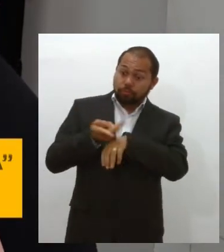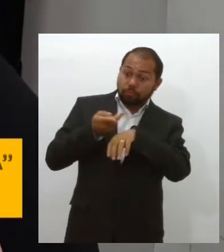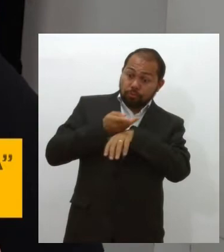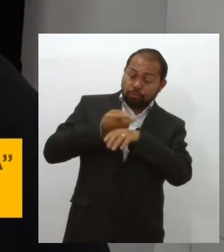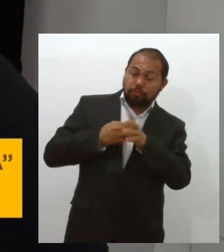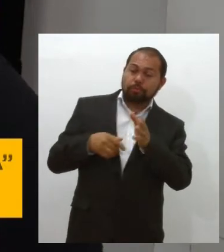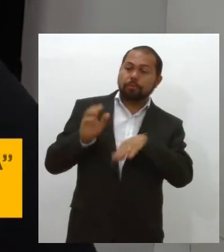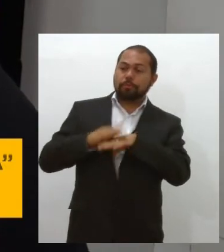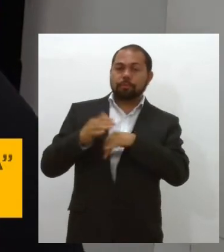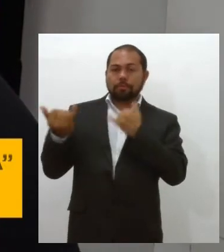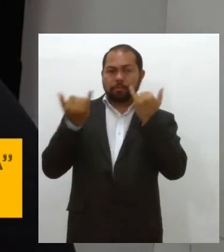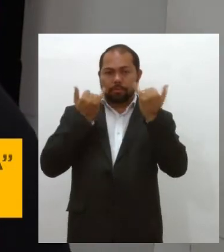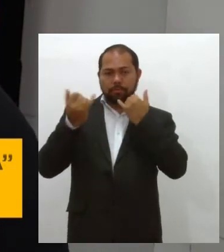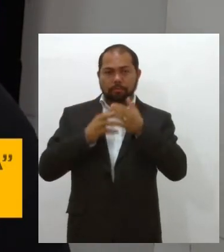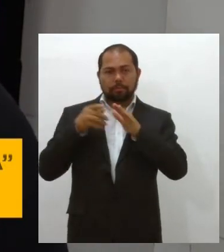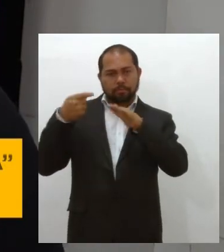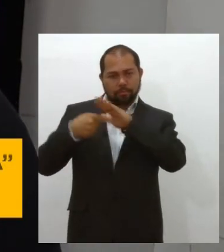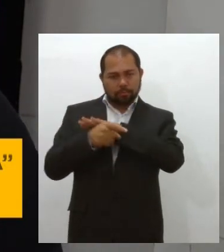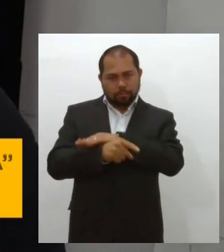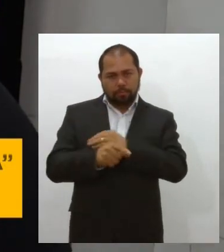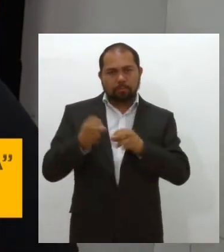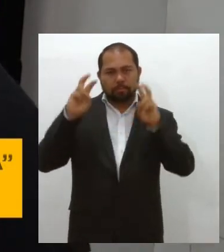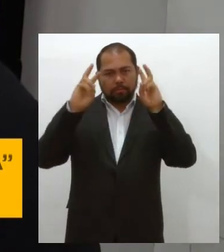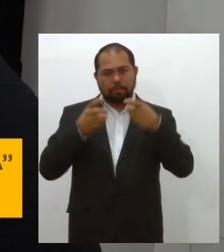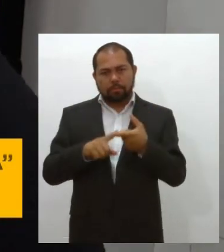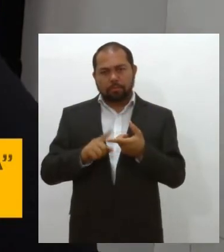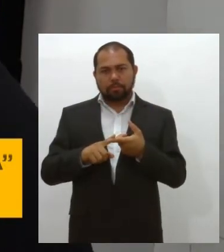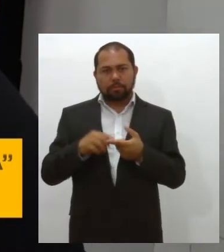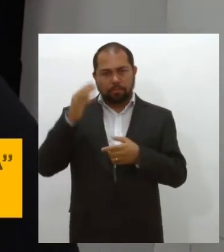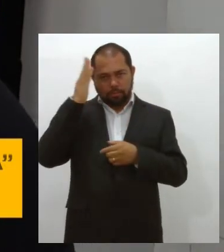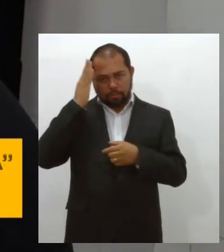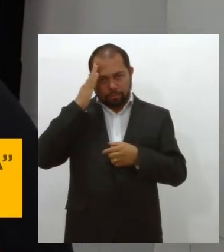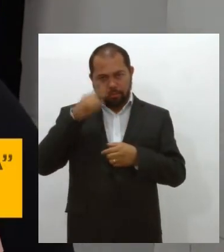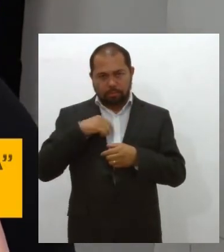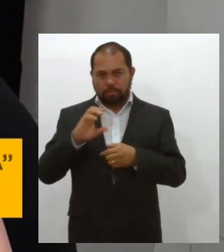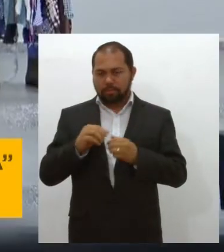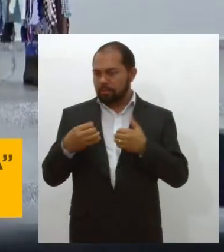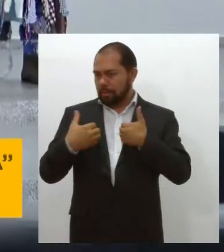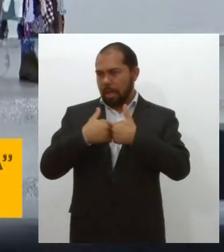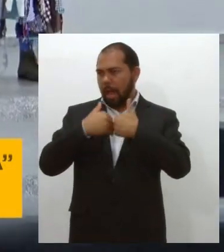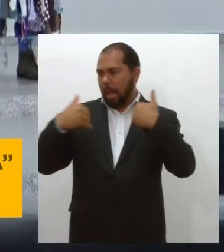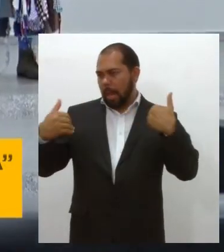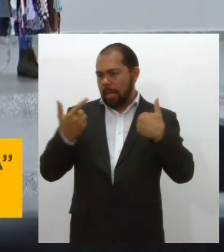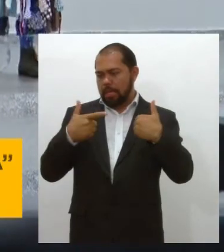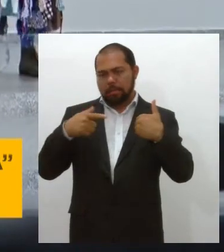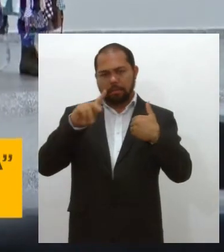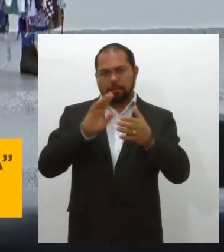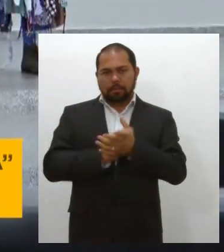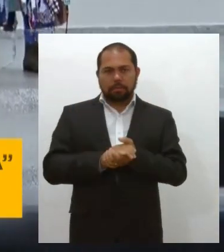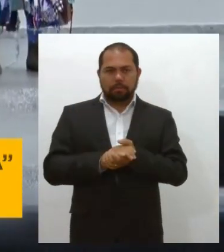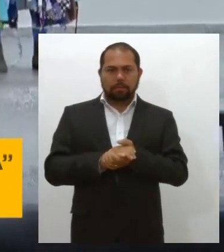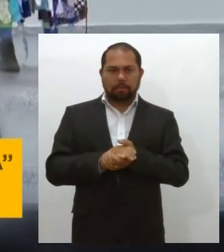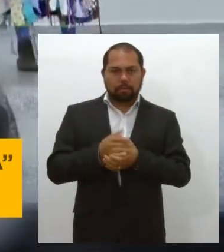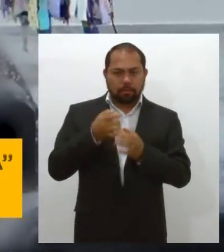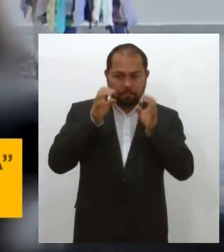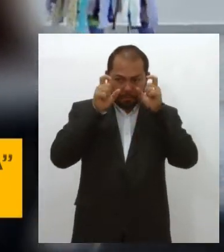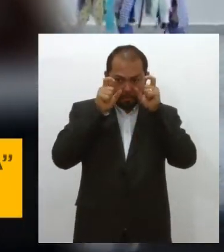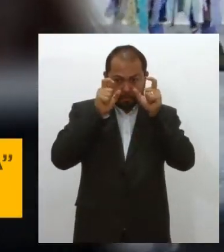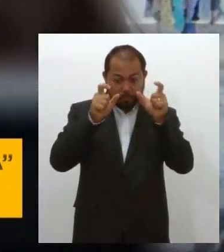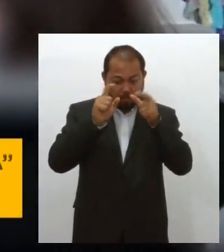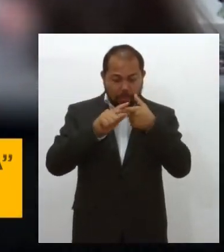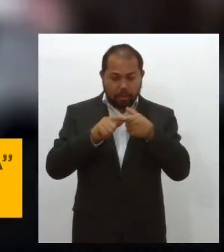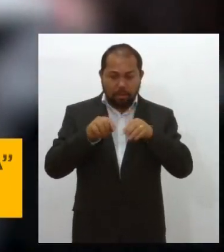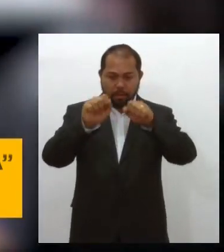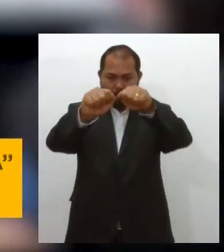de mergulhar ainda mais no tema e de entender que isso não está distanciado delas, né? Atento, o público curtiu a apresentação